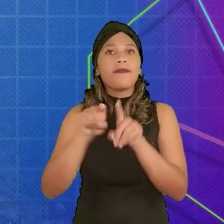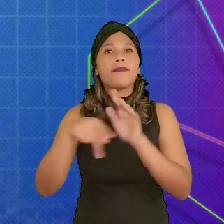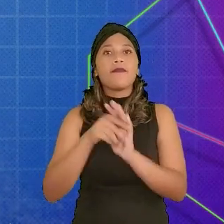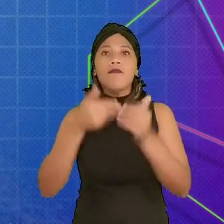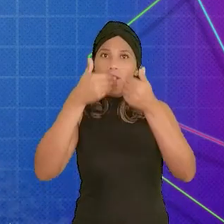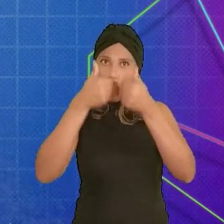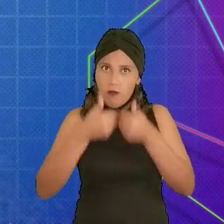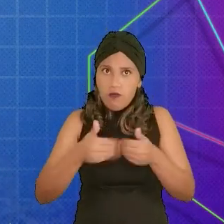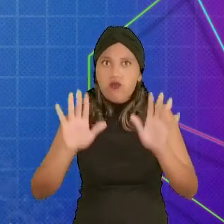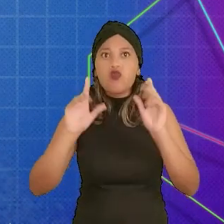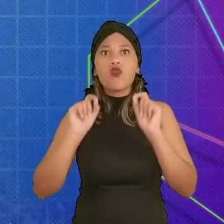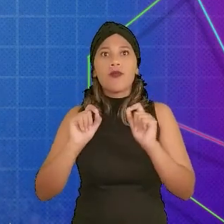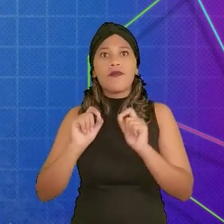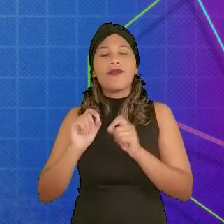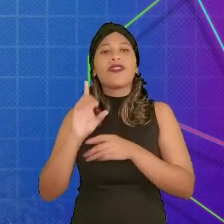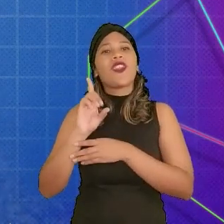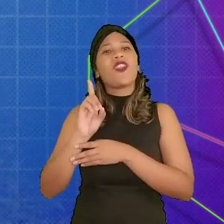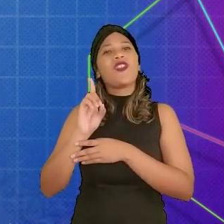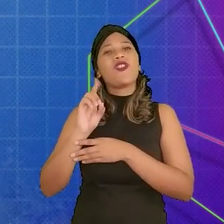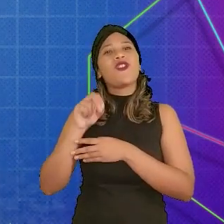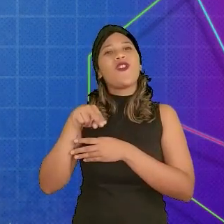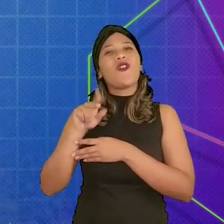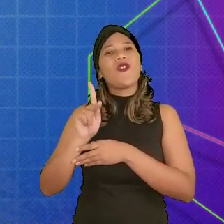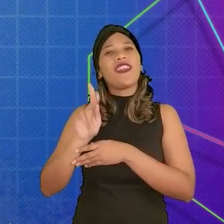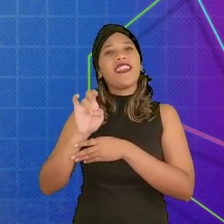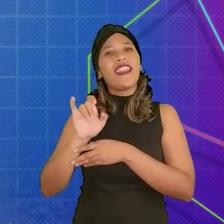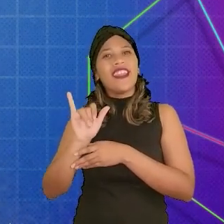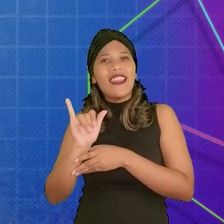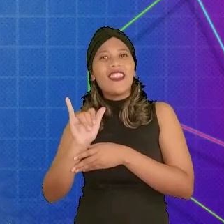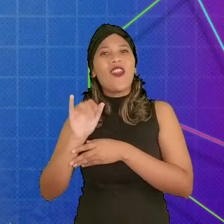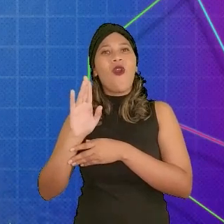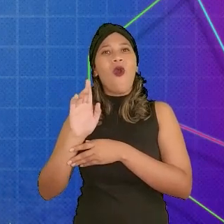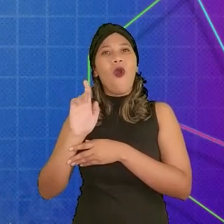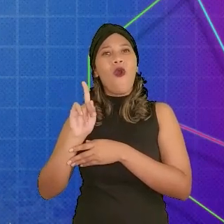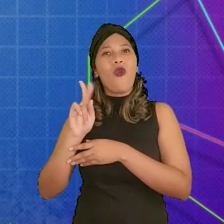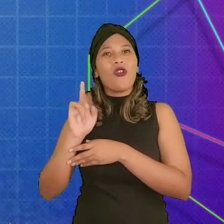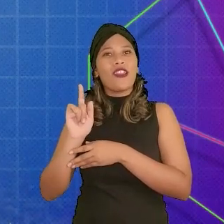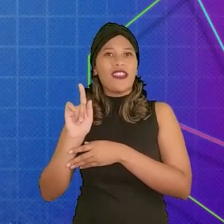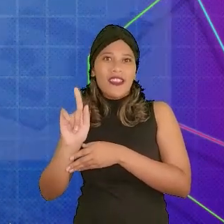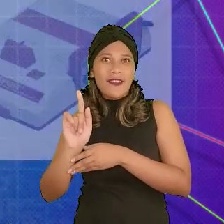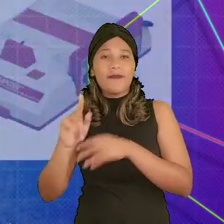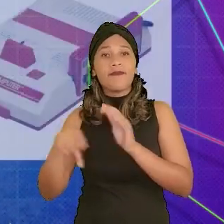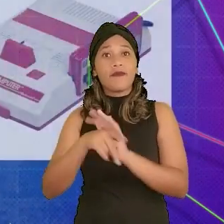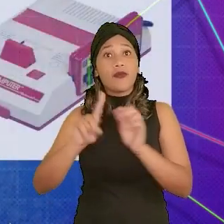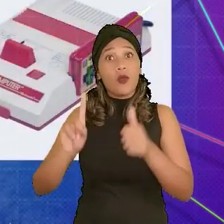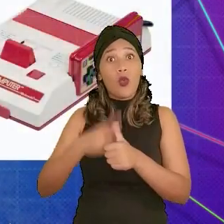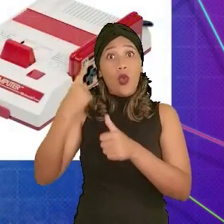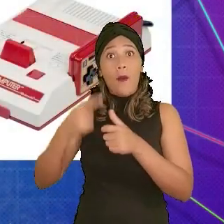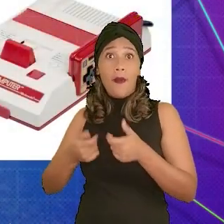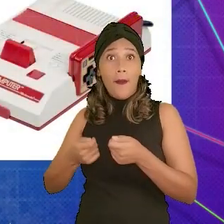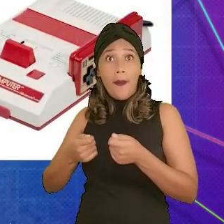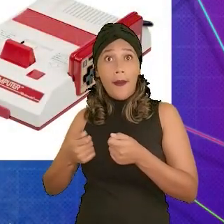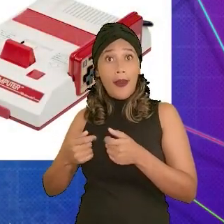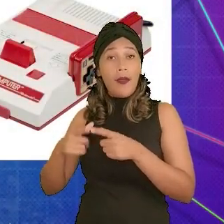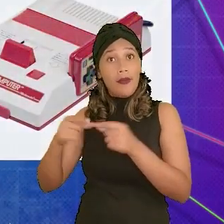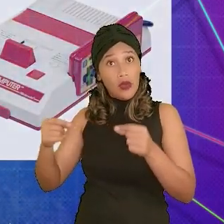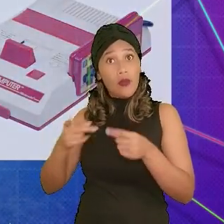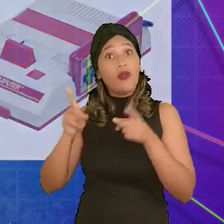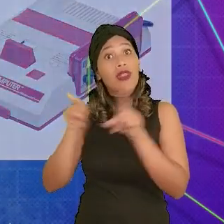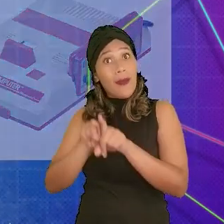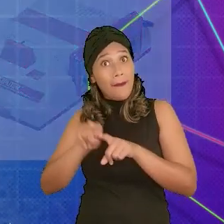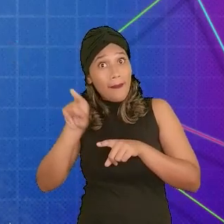Miyamoto lançou o grande sucesso Donkey Kong. No mesmo ano, a Nintendo lançou seu primeiro console doméstico no Japão, o